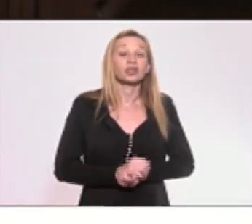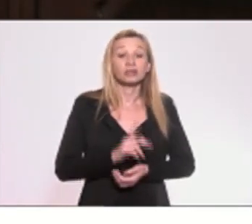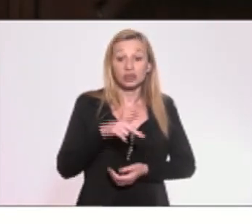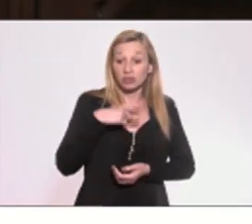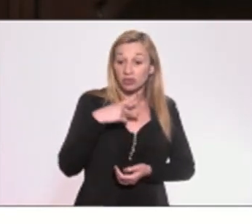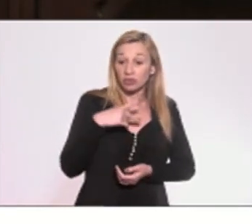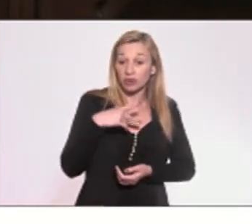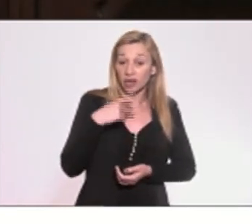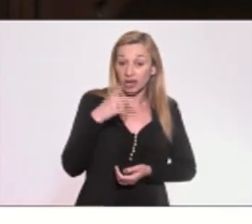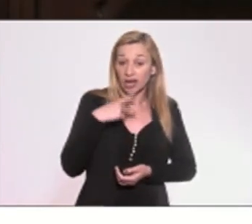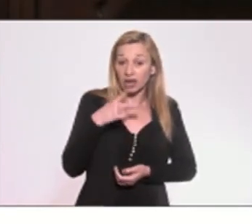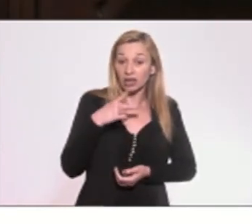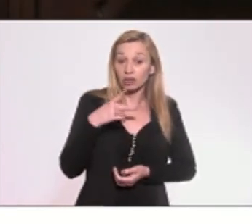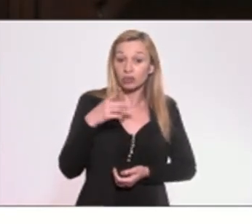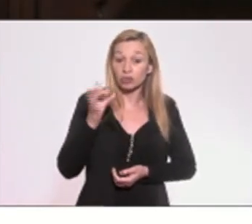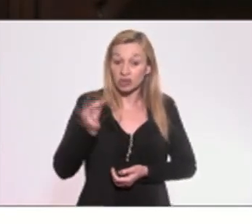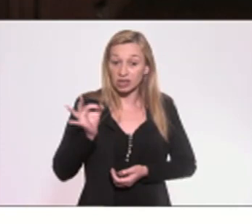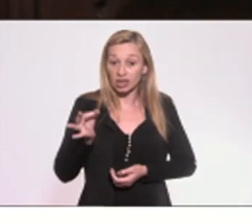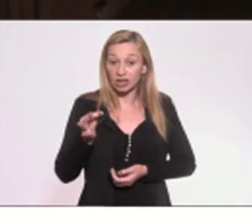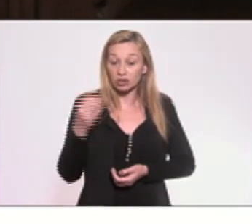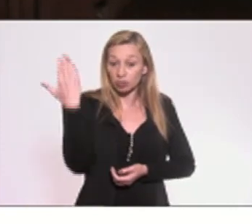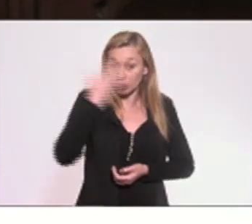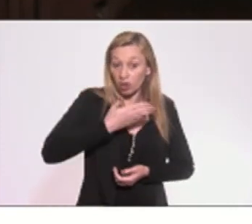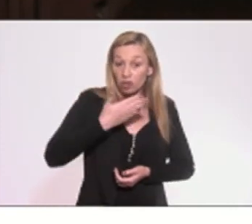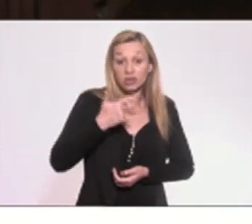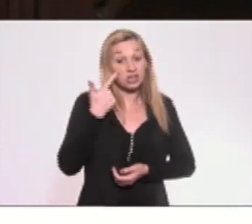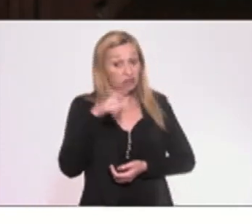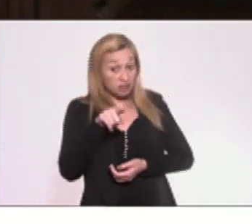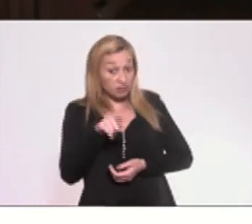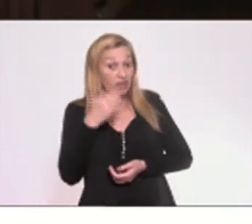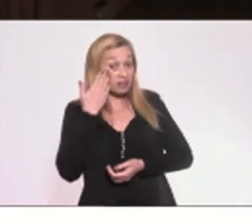legal apenas, você vai entender que essas prisões